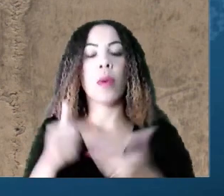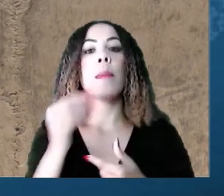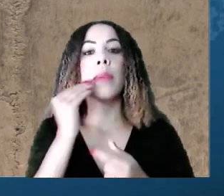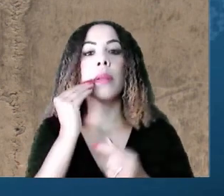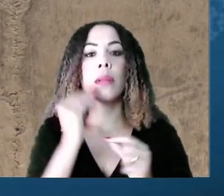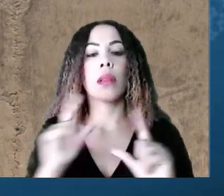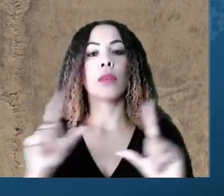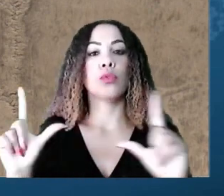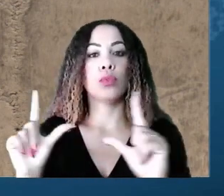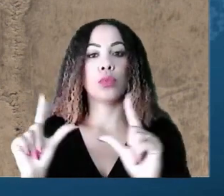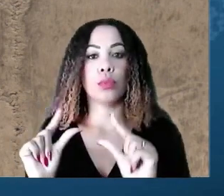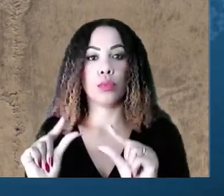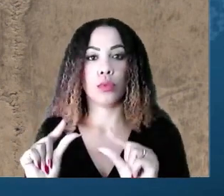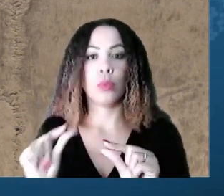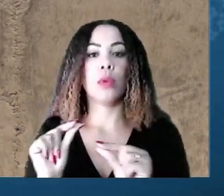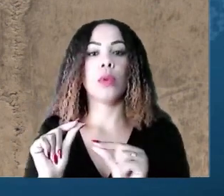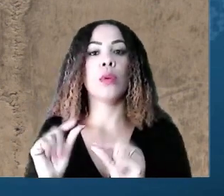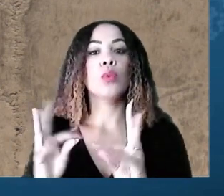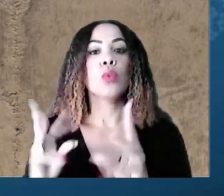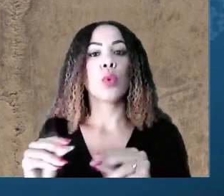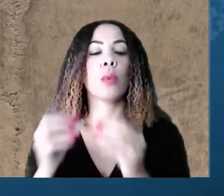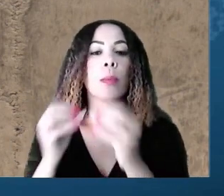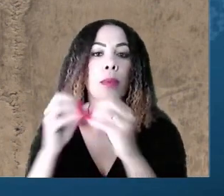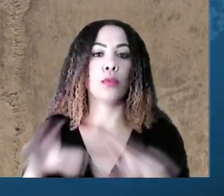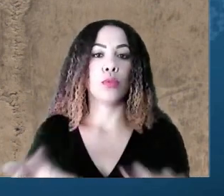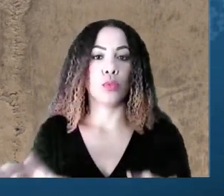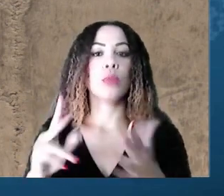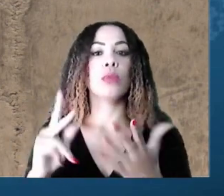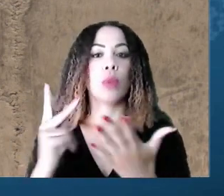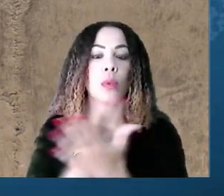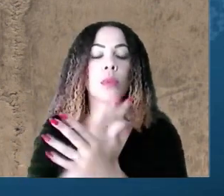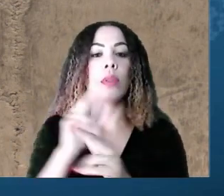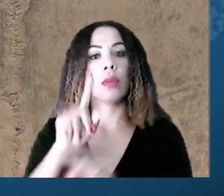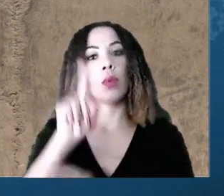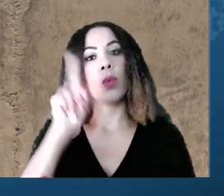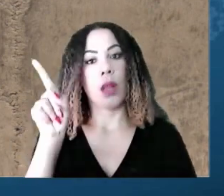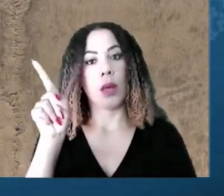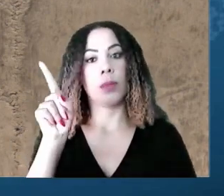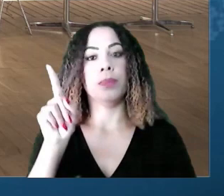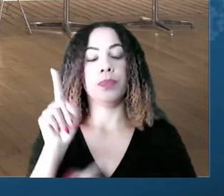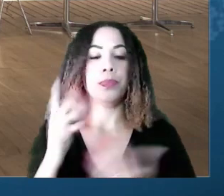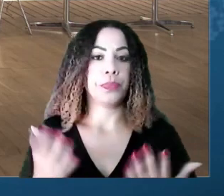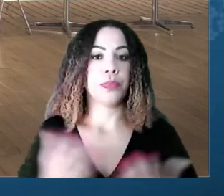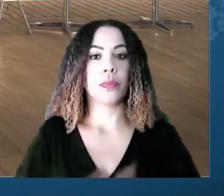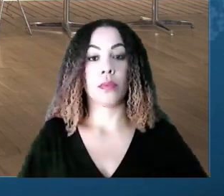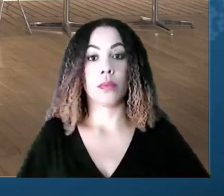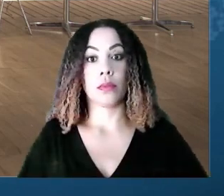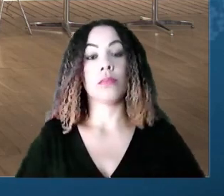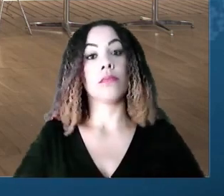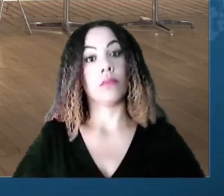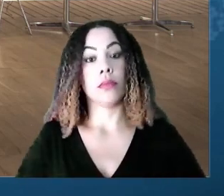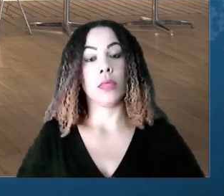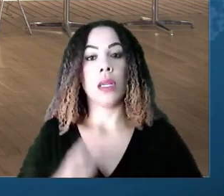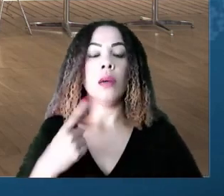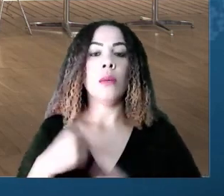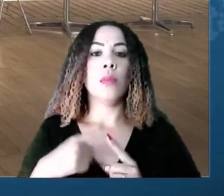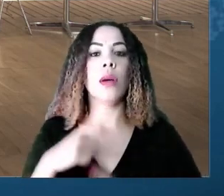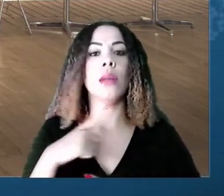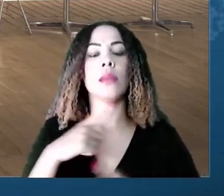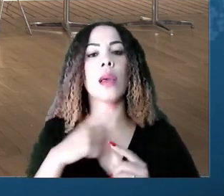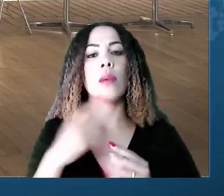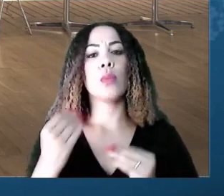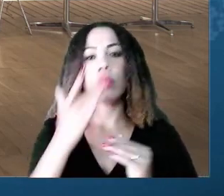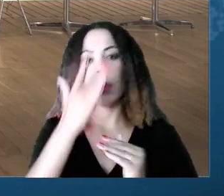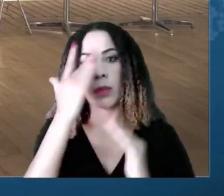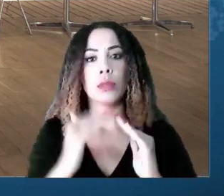todos os danos que foram causados lá. Tá? É isso. Considerando que tem muita gente em abrigo e as crianças estão fora